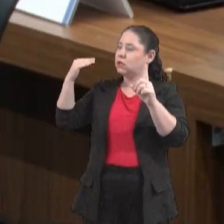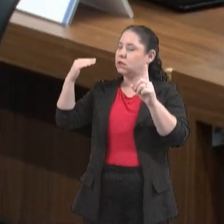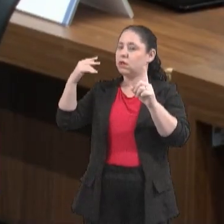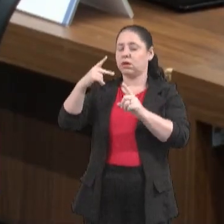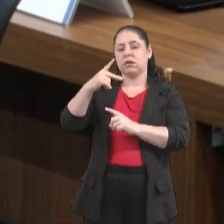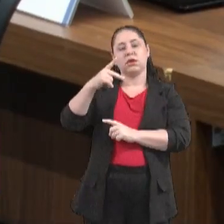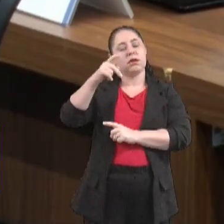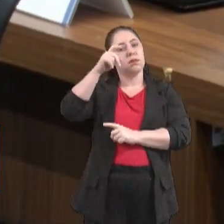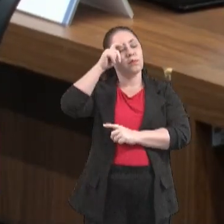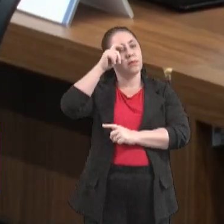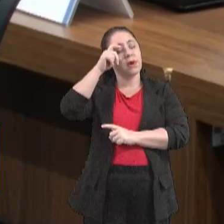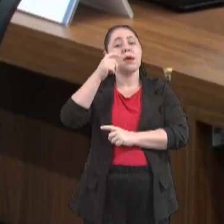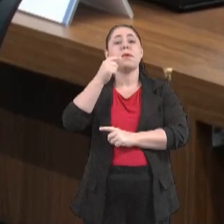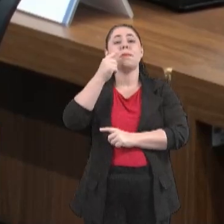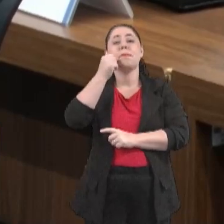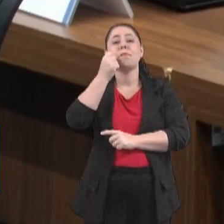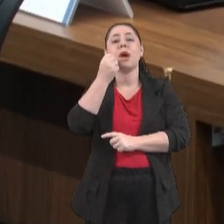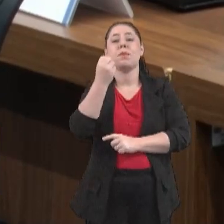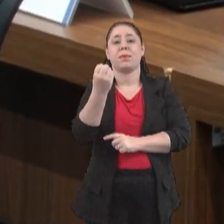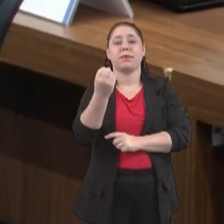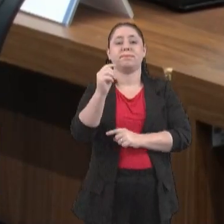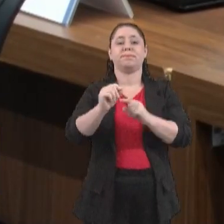chamado Pedro Ossian. Portanto,